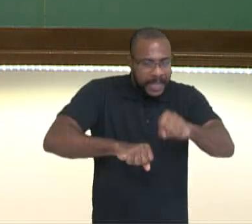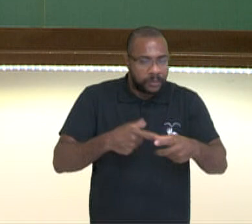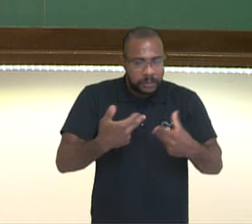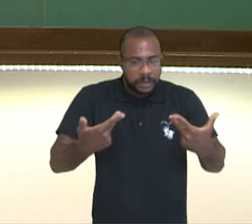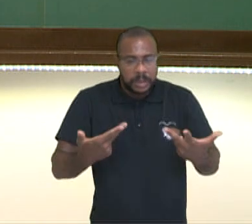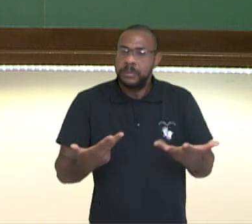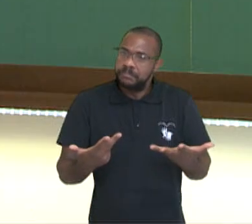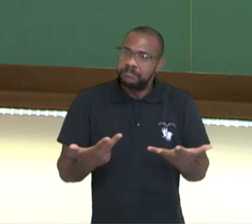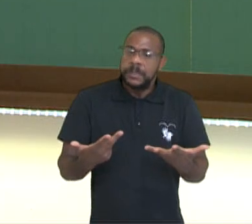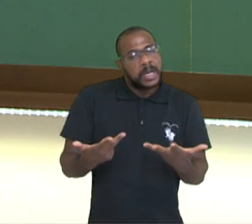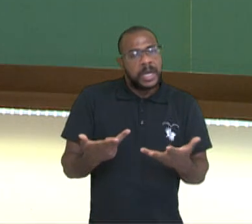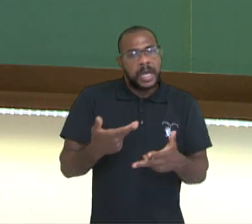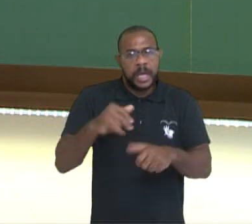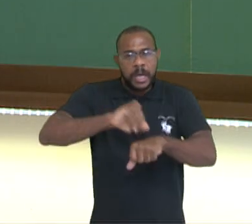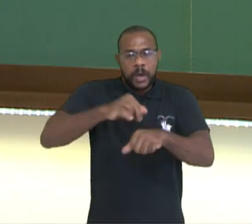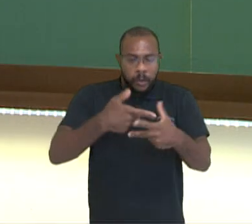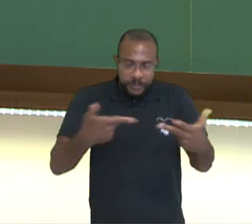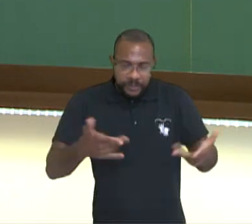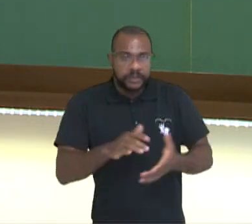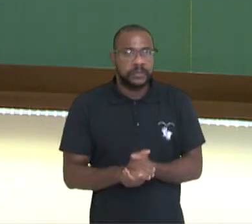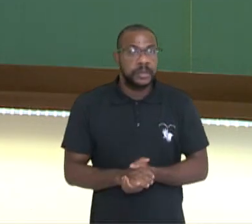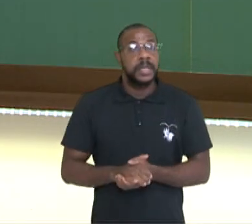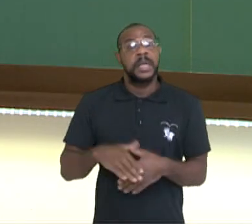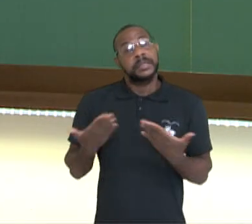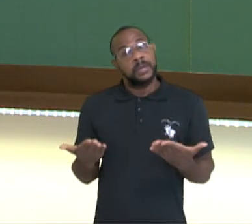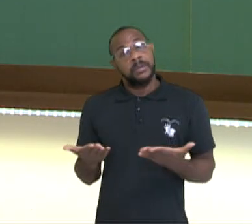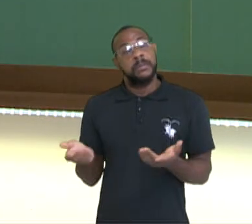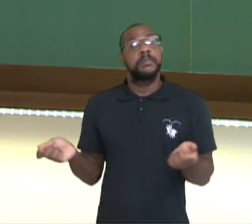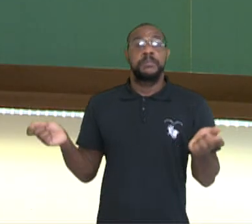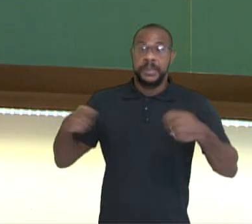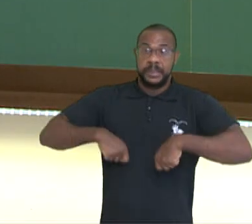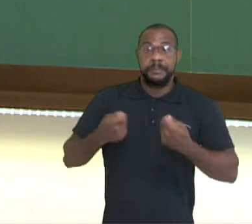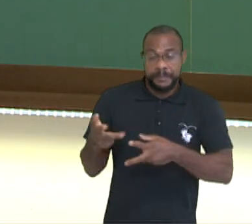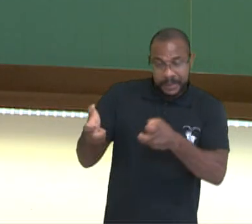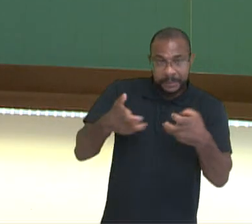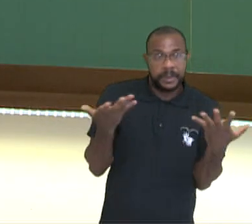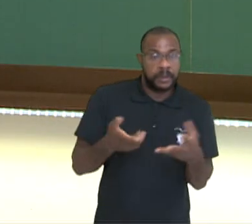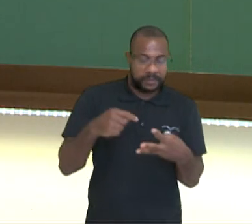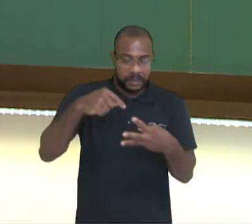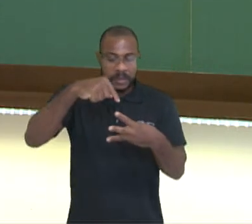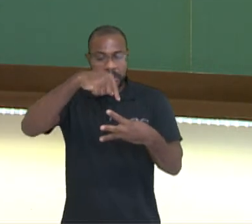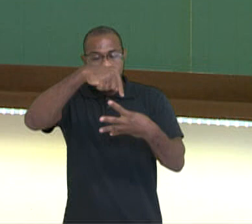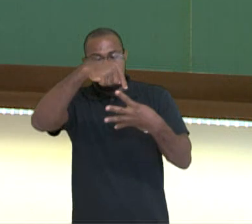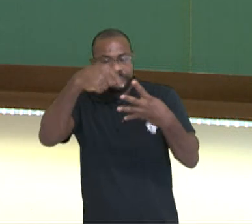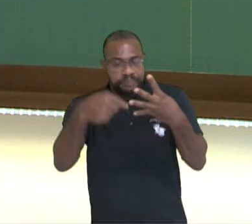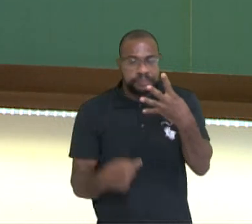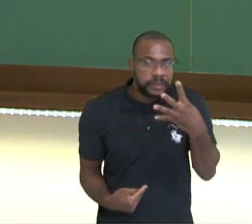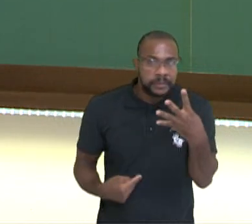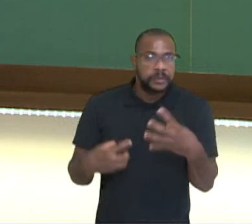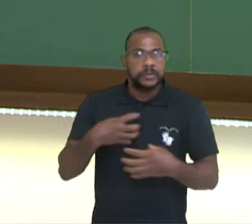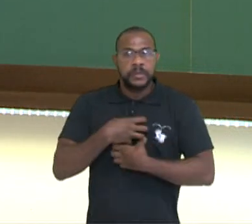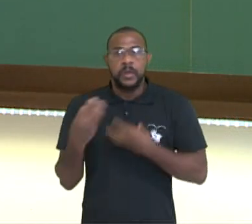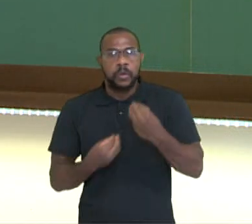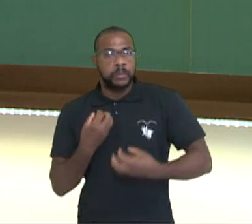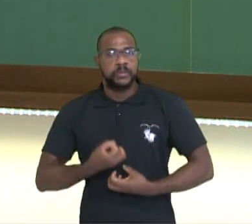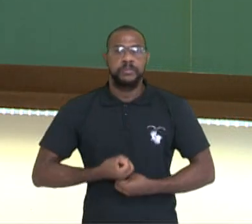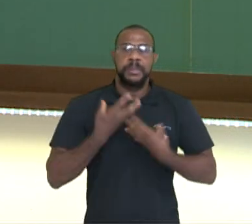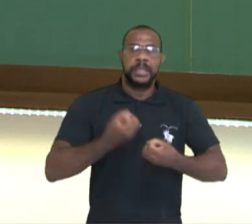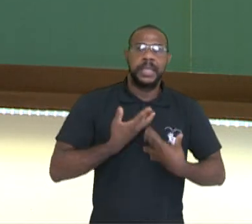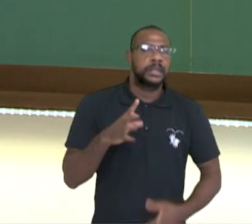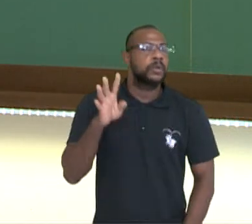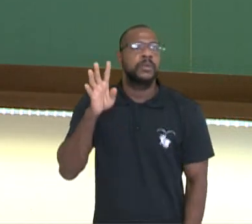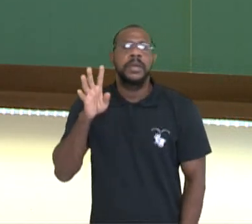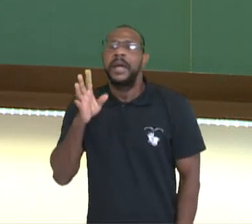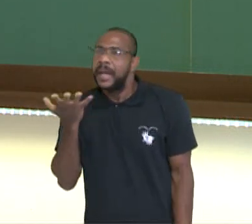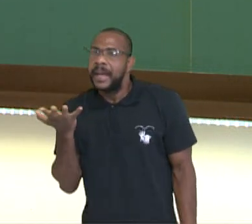que é interessante a gente parar um pouquinho e perceber dessas quatro formas de conhecimento. Como a gente expressa elas no dia a dia? Como a